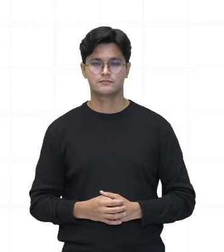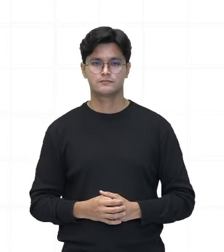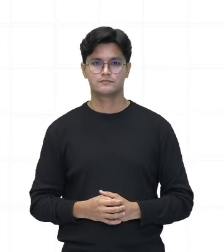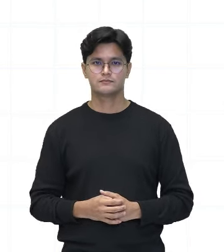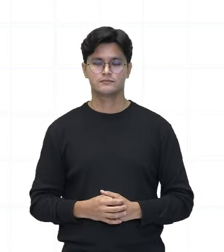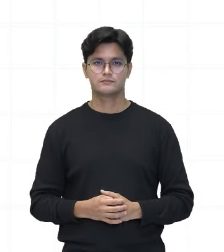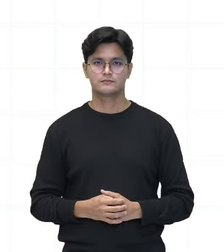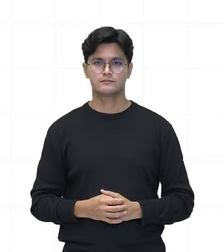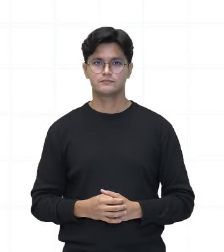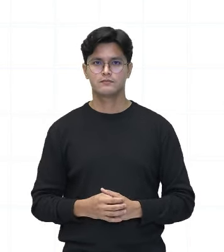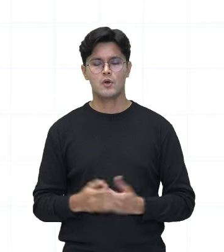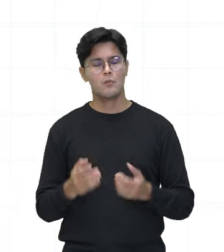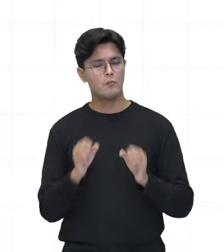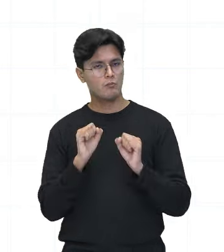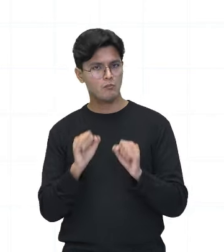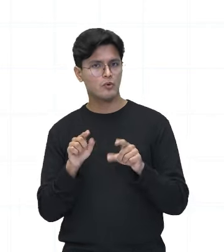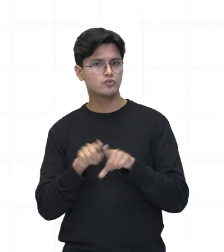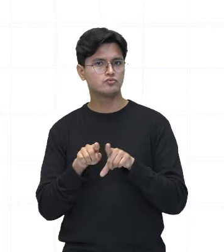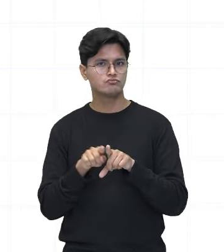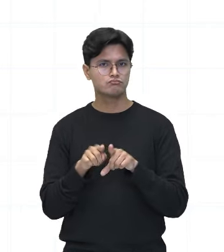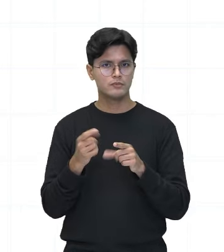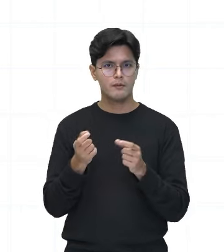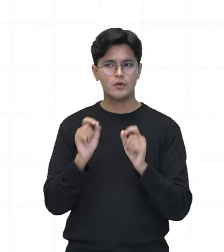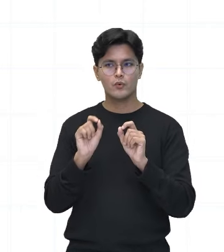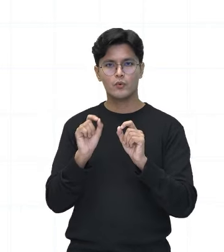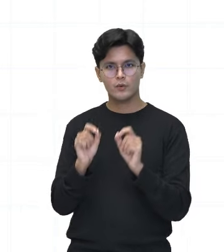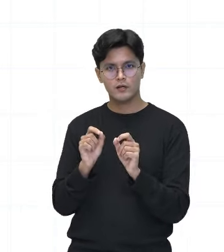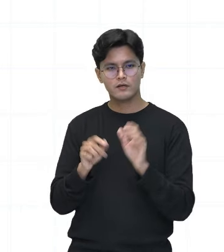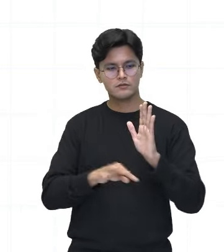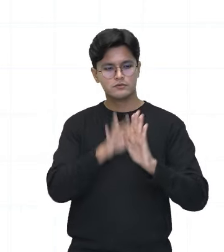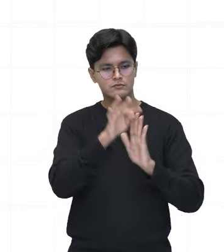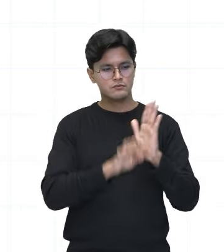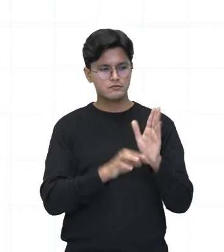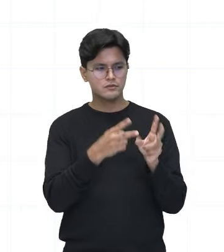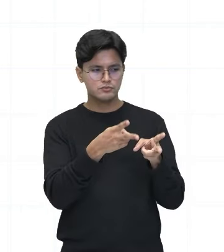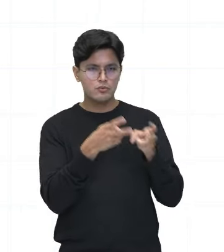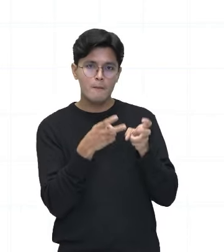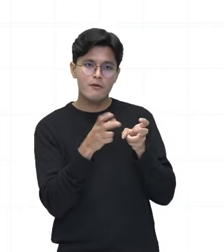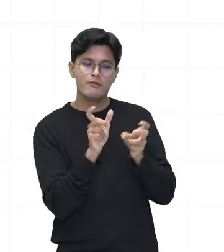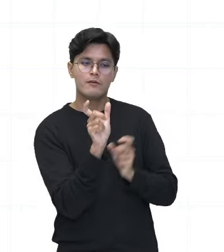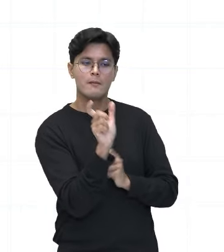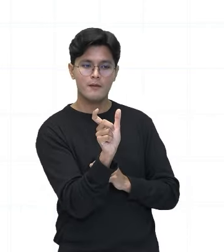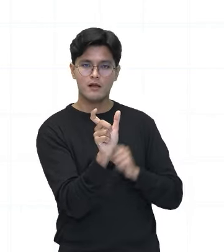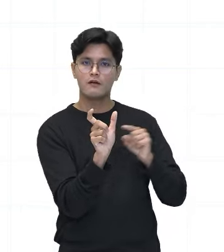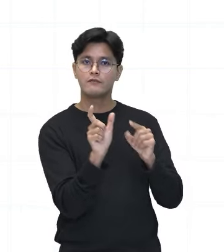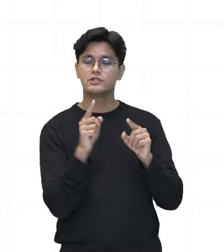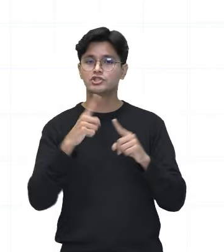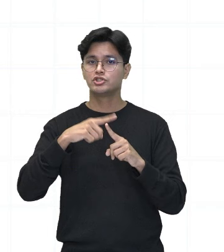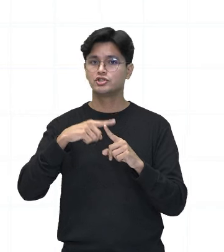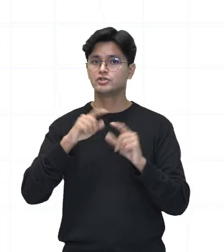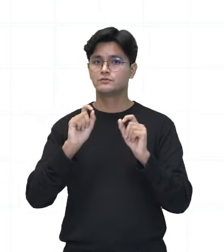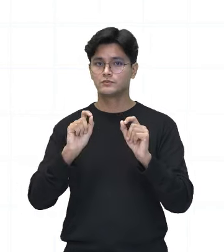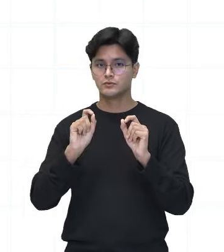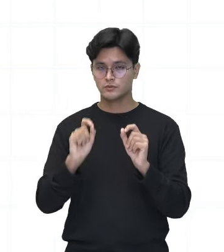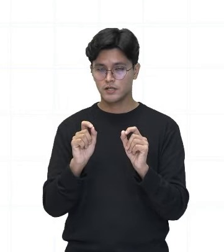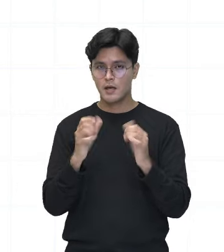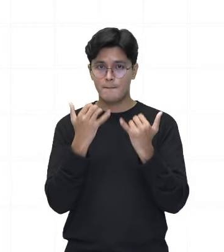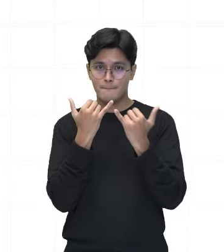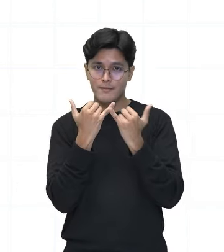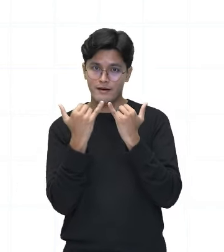colocar meus olhos em um texto e identificá-las? São palavras cognatas, certo?